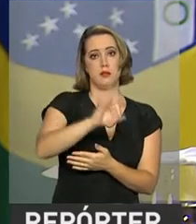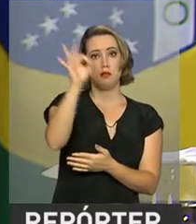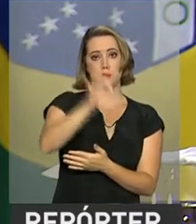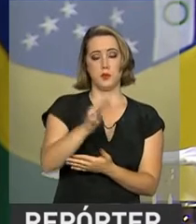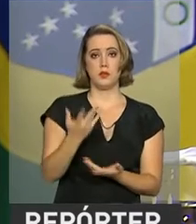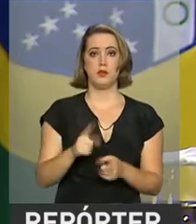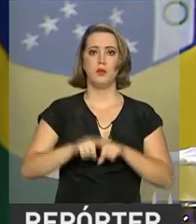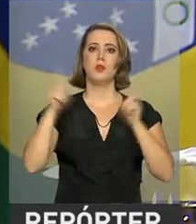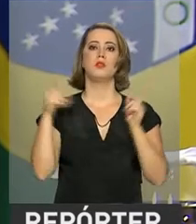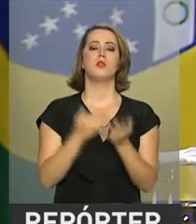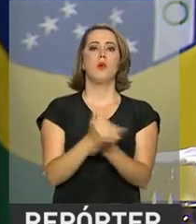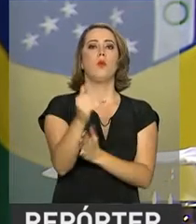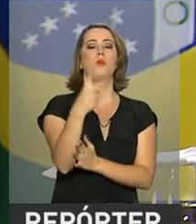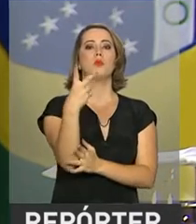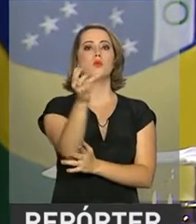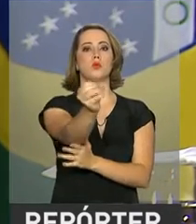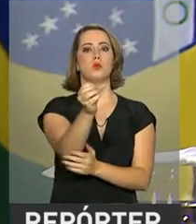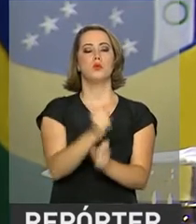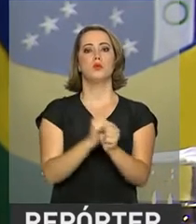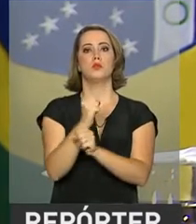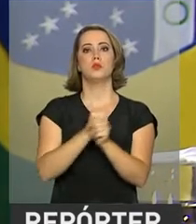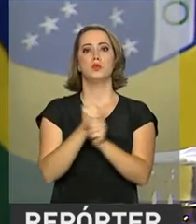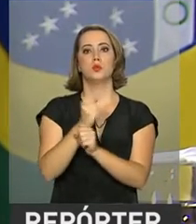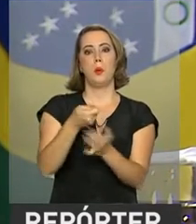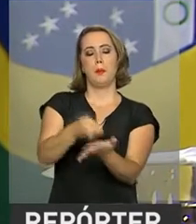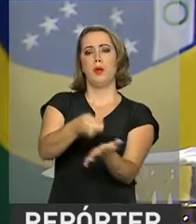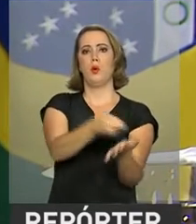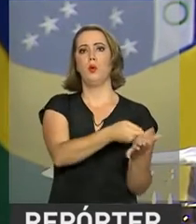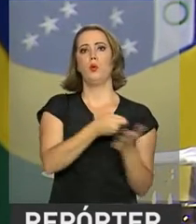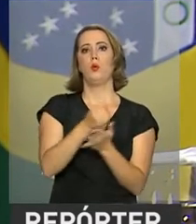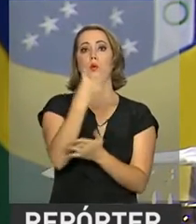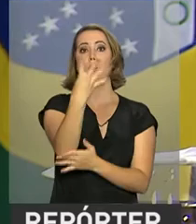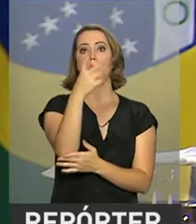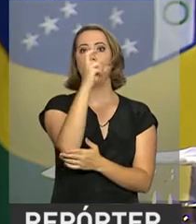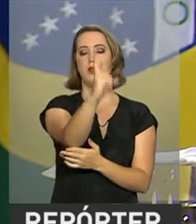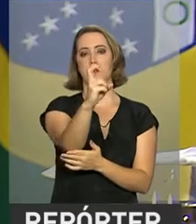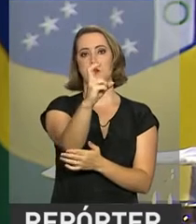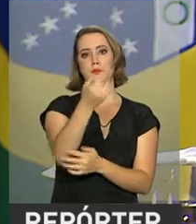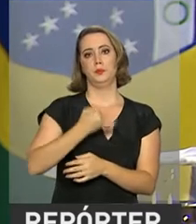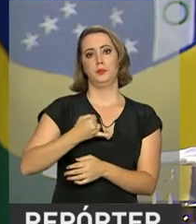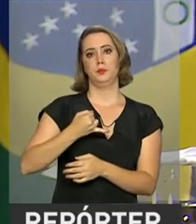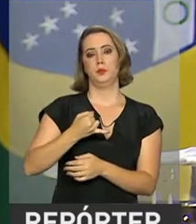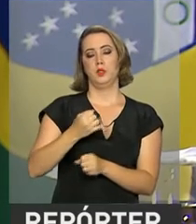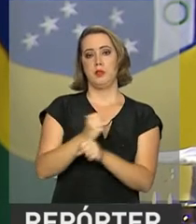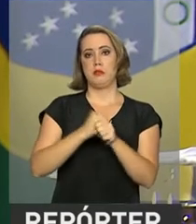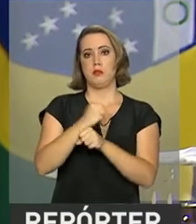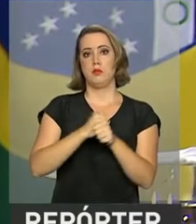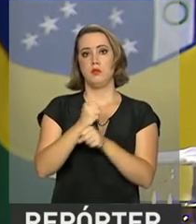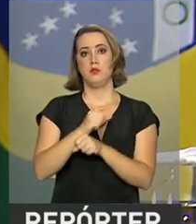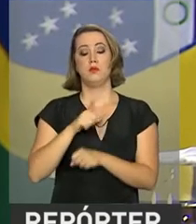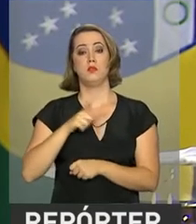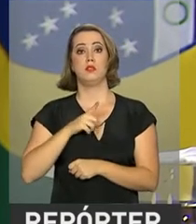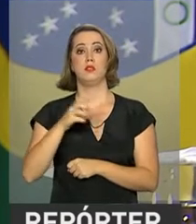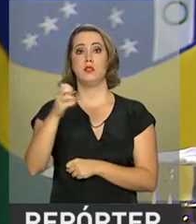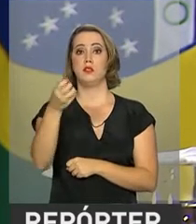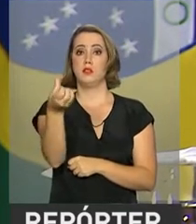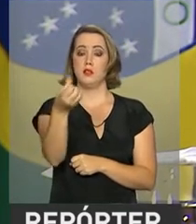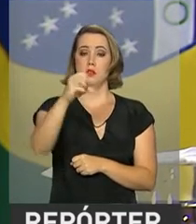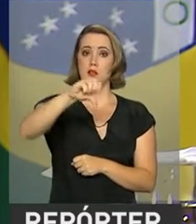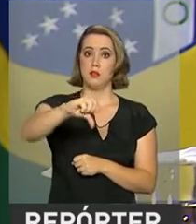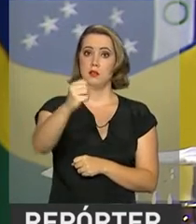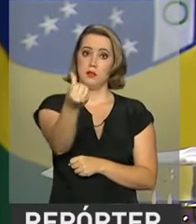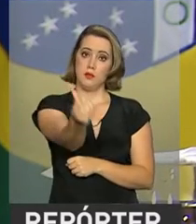20 anos durante 45 anos você tem na verdade 96% de